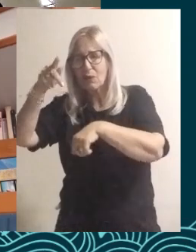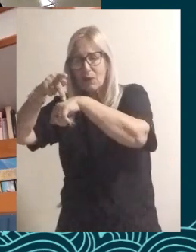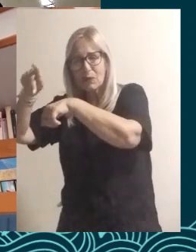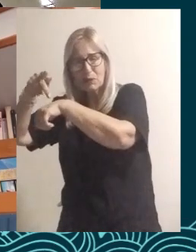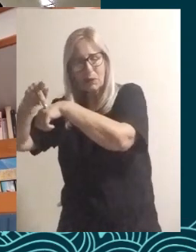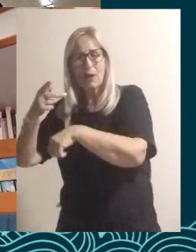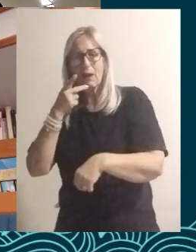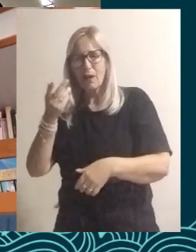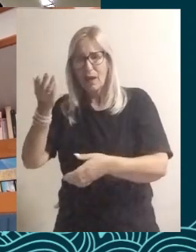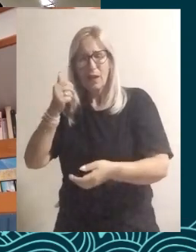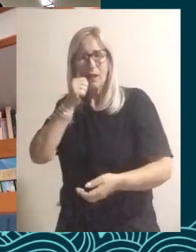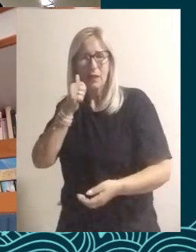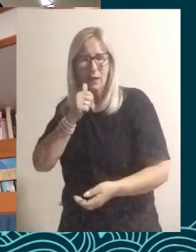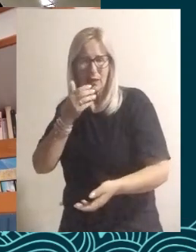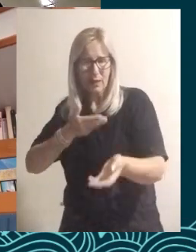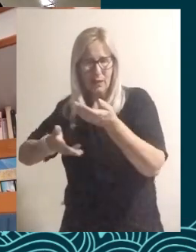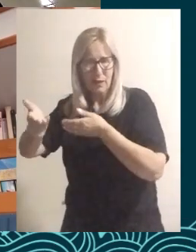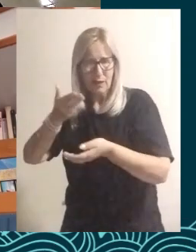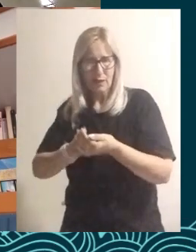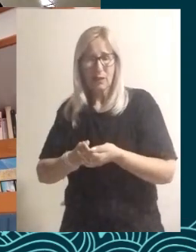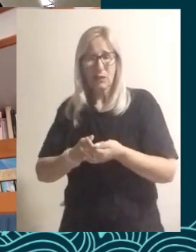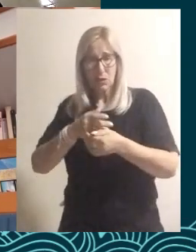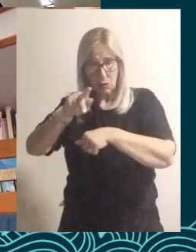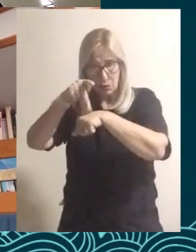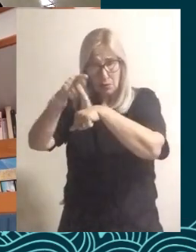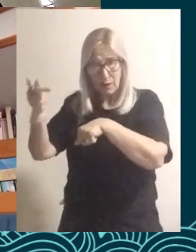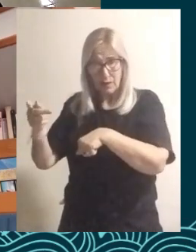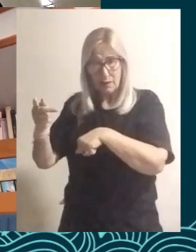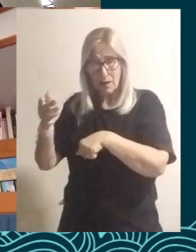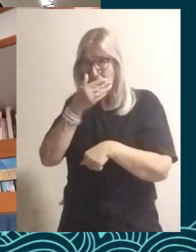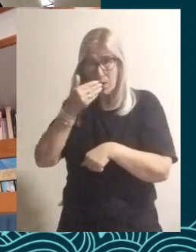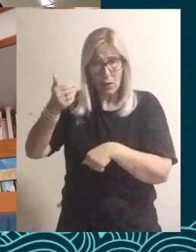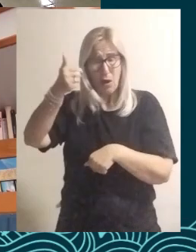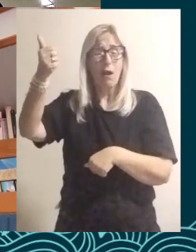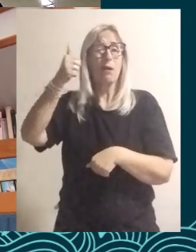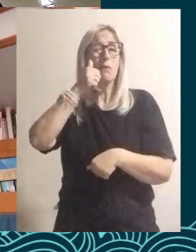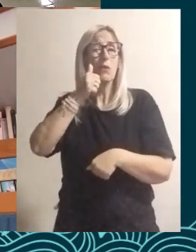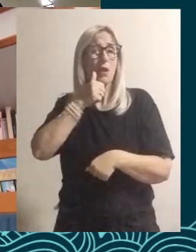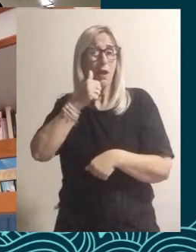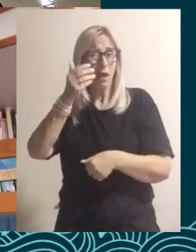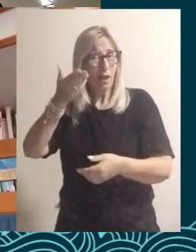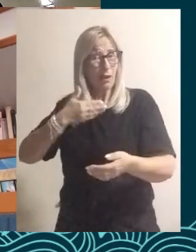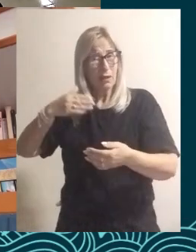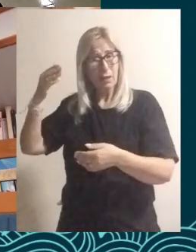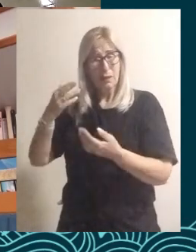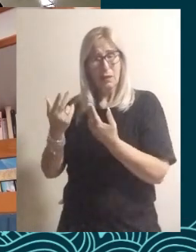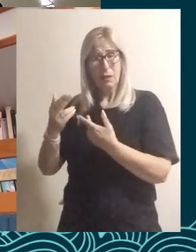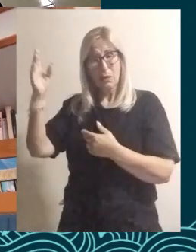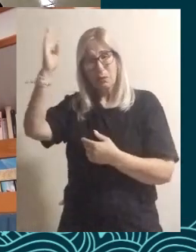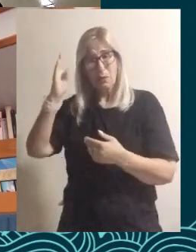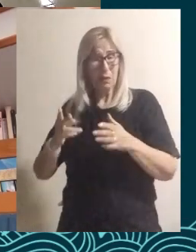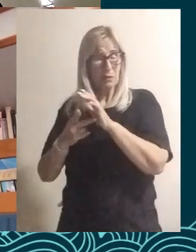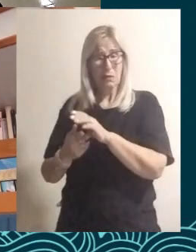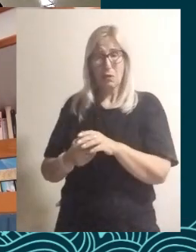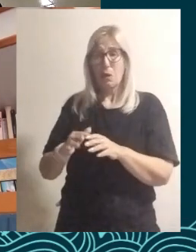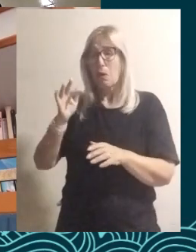viveu fora. Você vê essa relação da mulher mais adiantada em outros países com relação ao Brasil? Tipo,